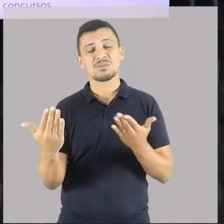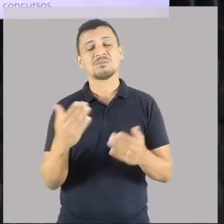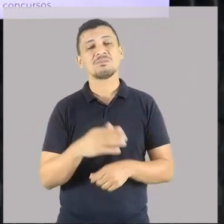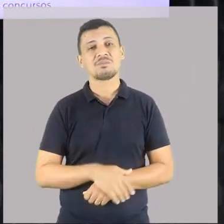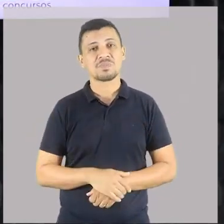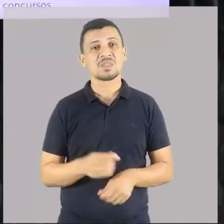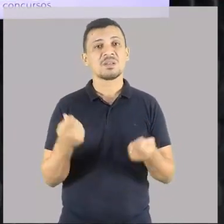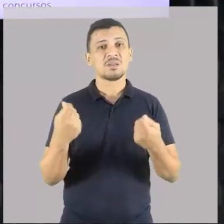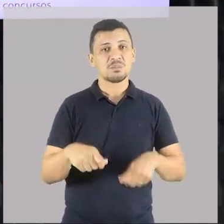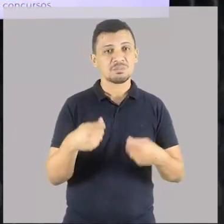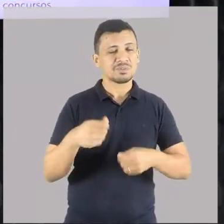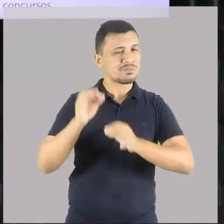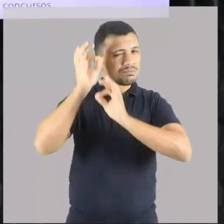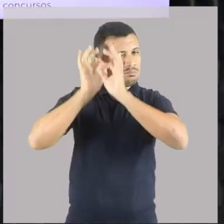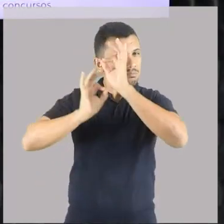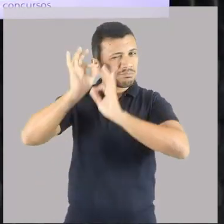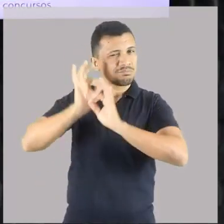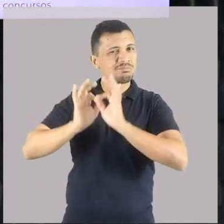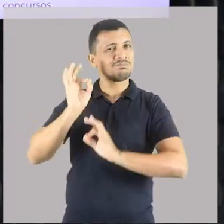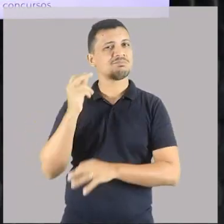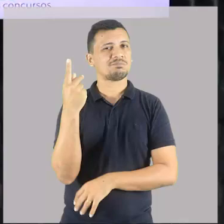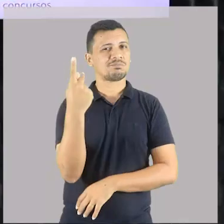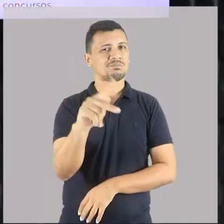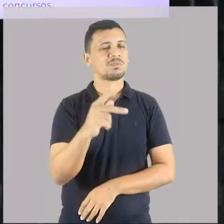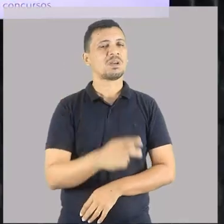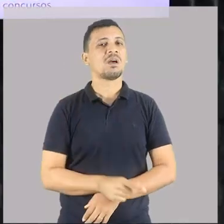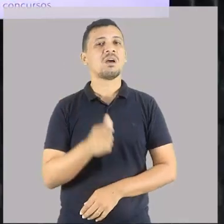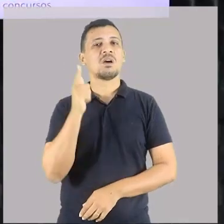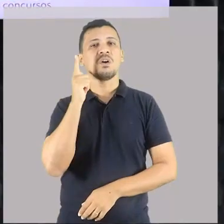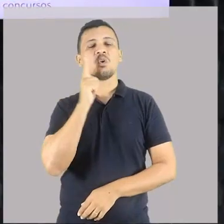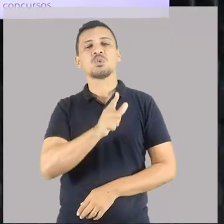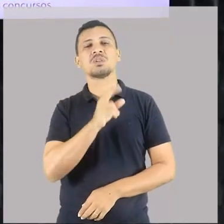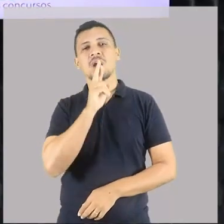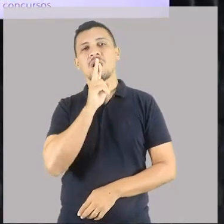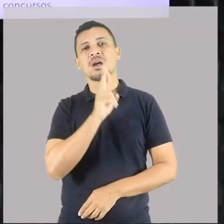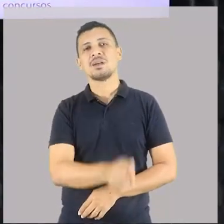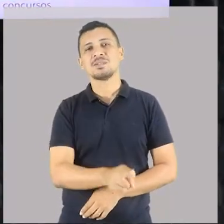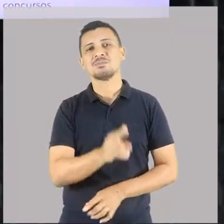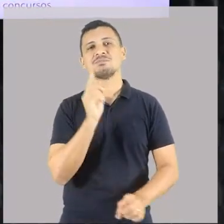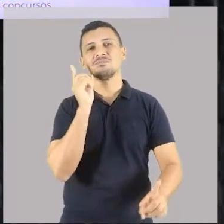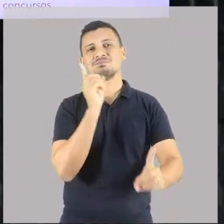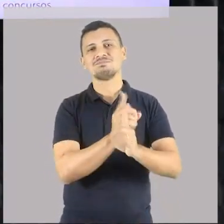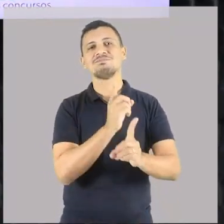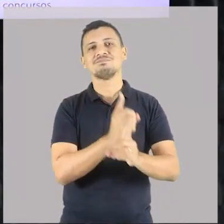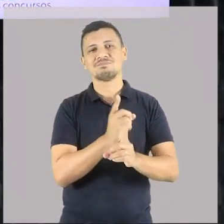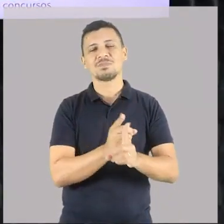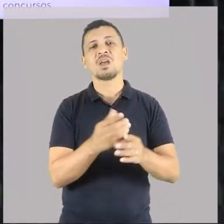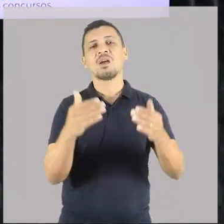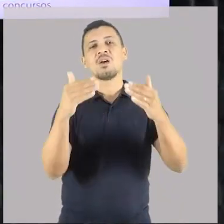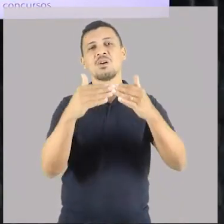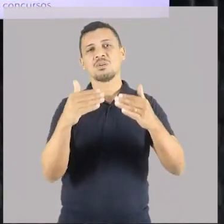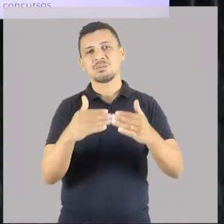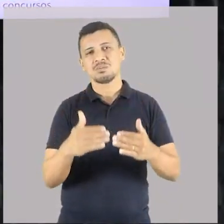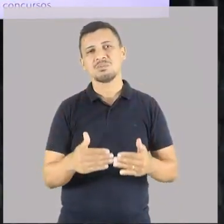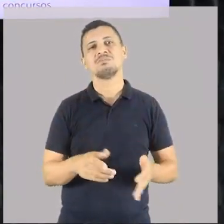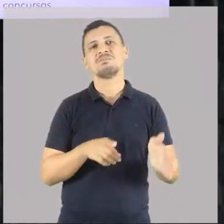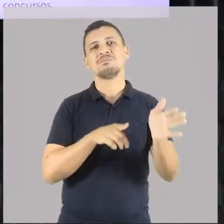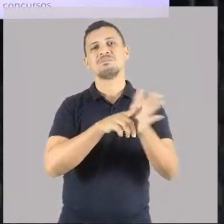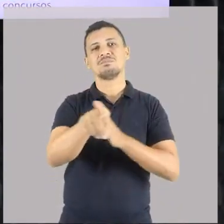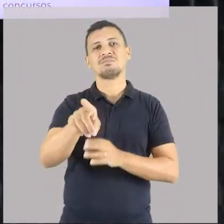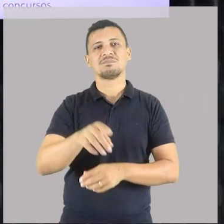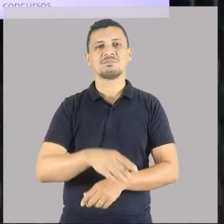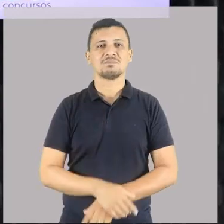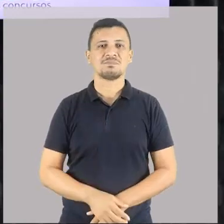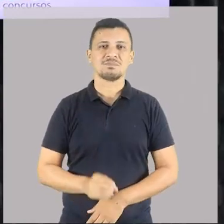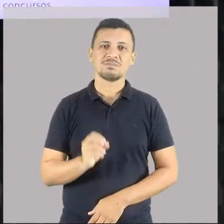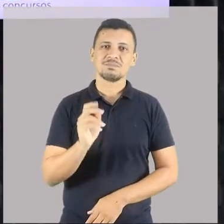isso precisa ficar organizadinho na sua mente para que você consiga fazer as identificações de acordo com o que está sendo exigido na questão,